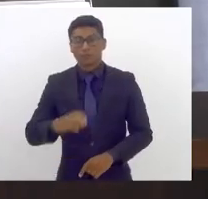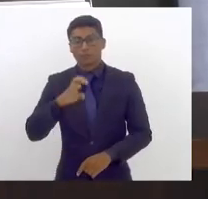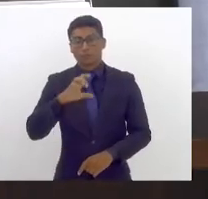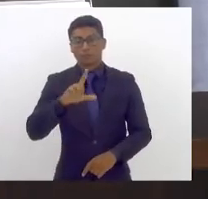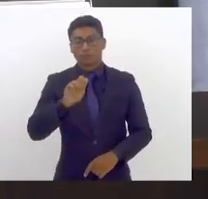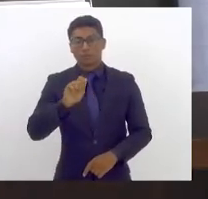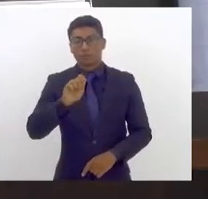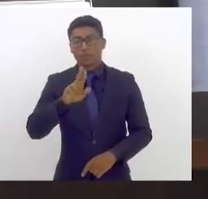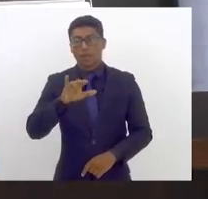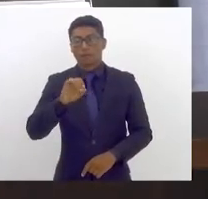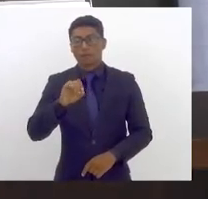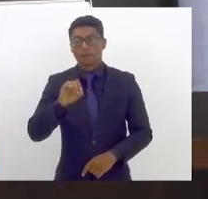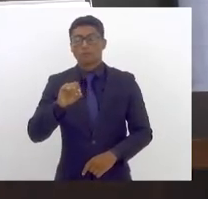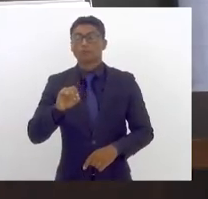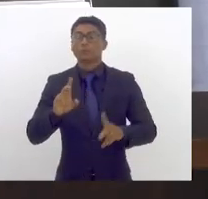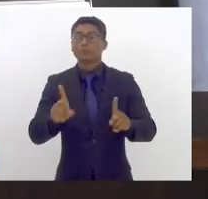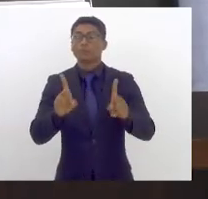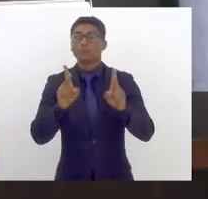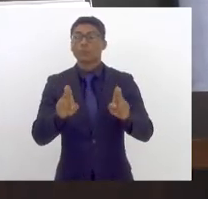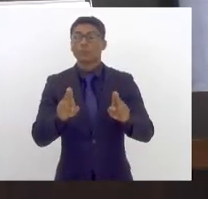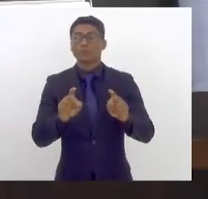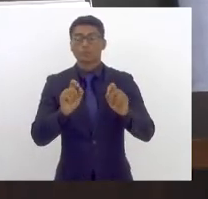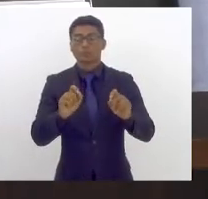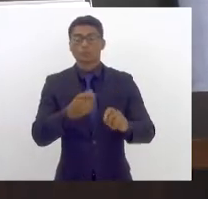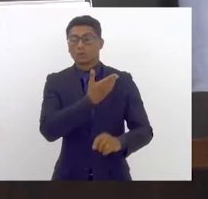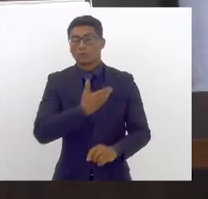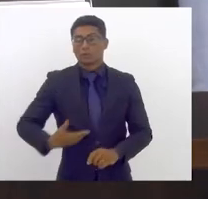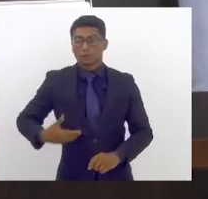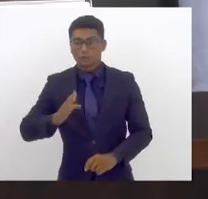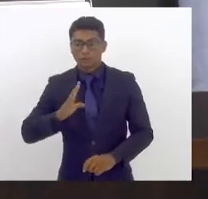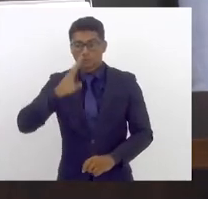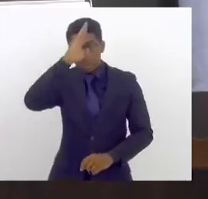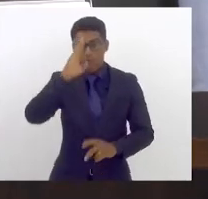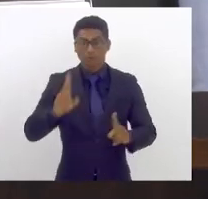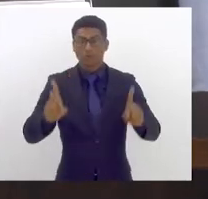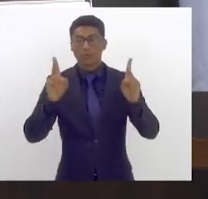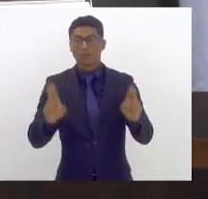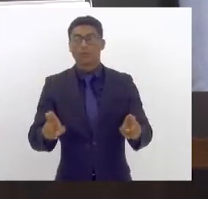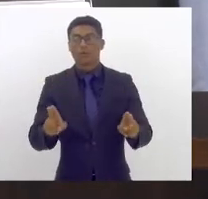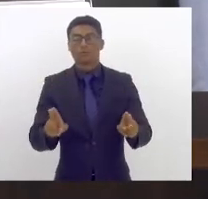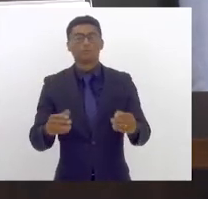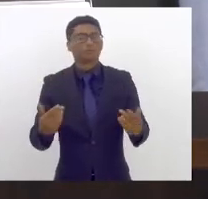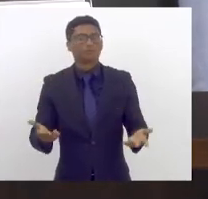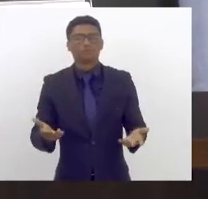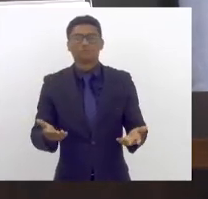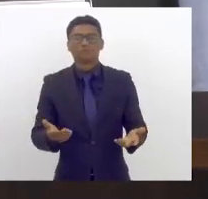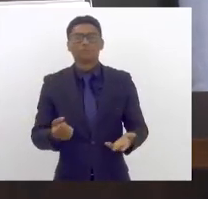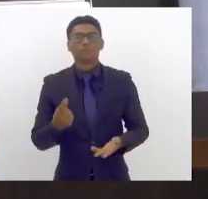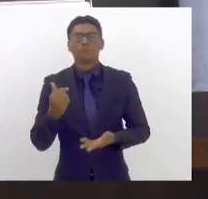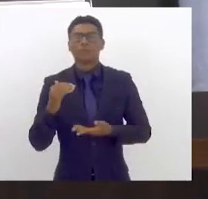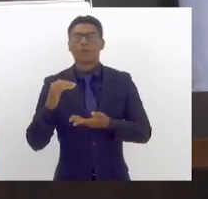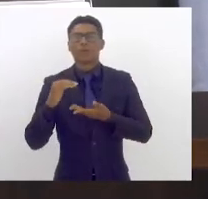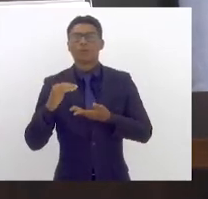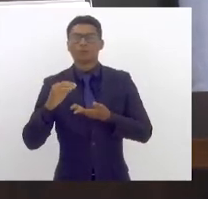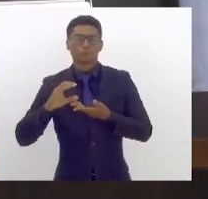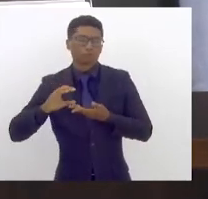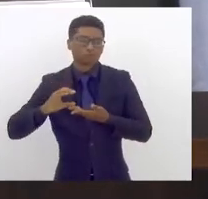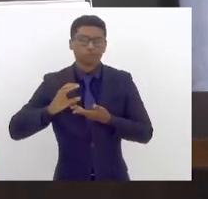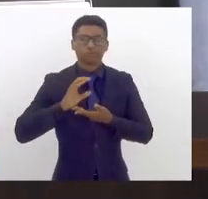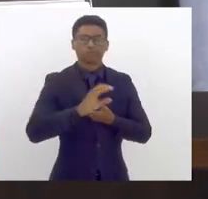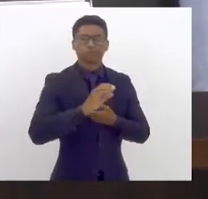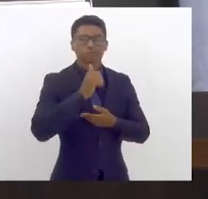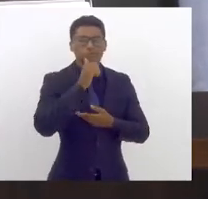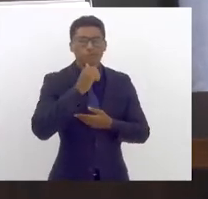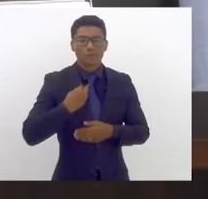Bíblia do governo bolsonaro é o mesmo que não empenhou recursos para salvar as vidas